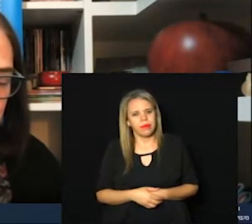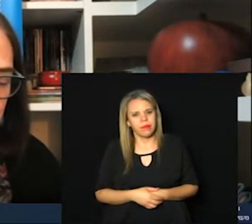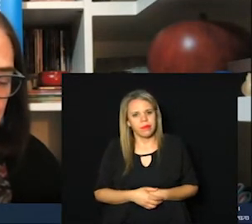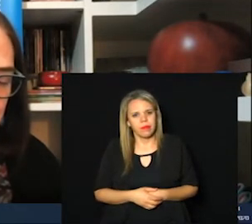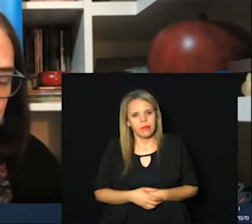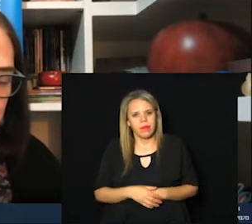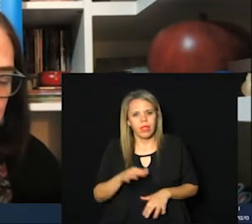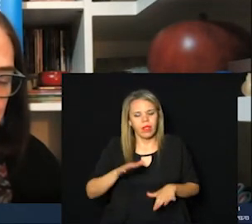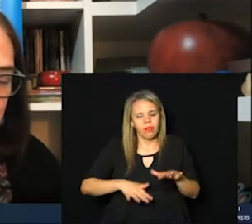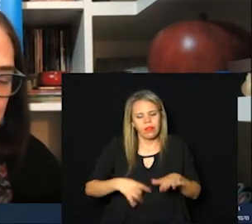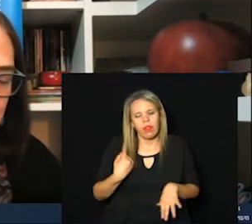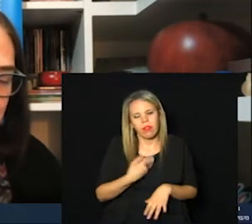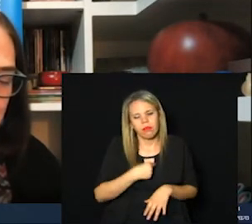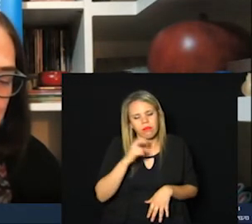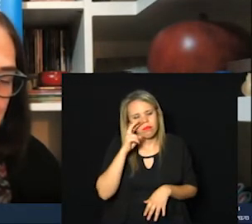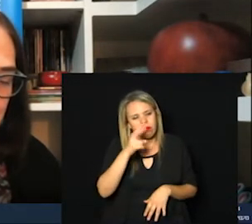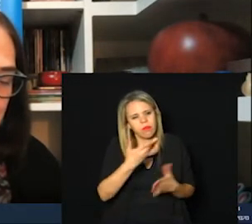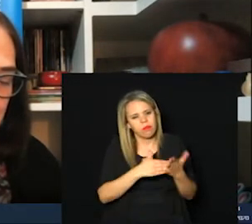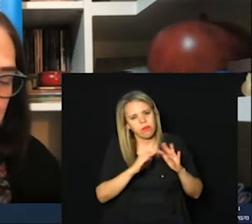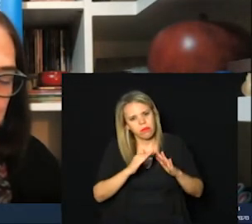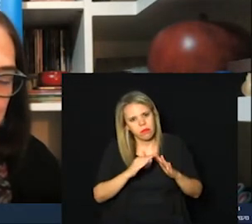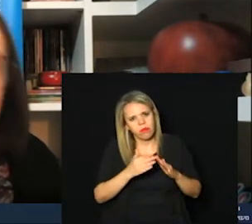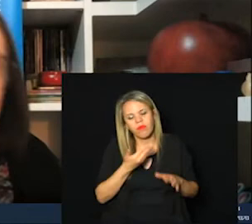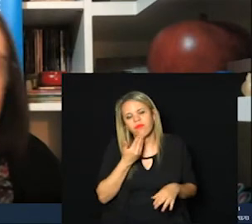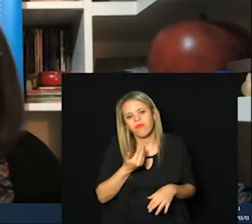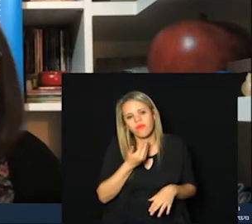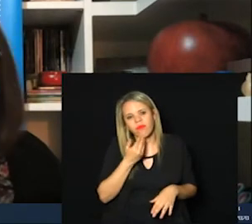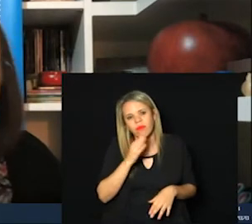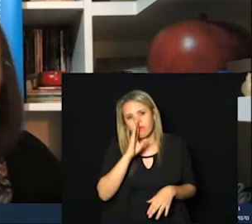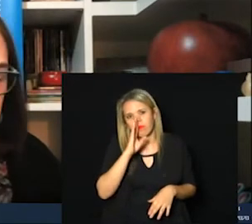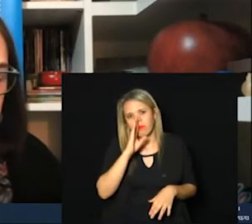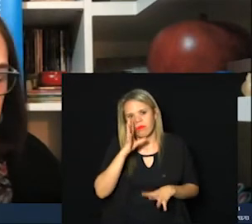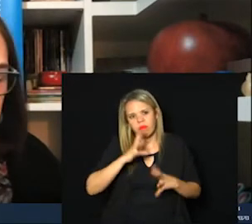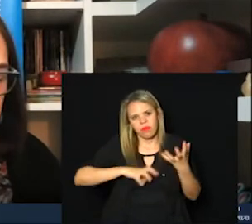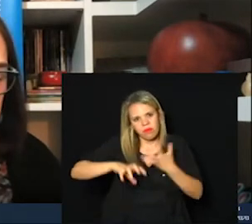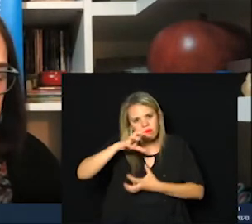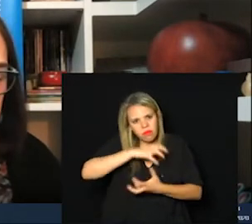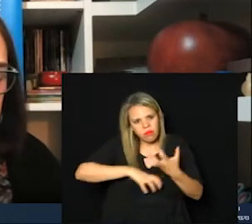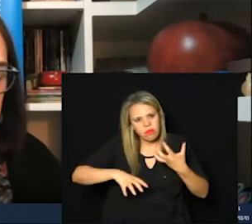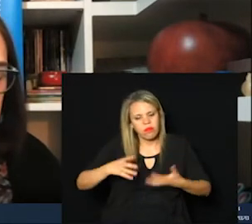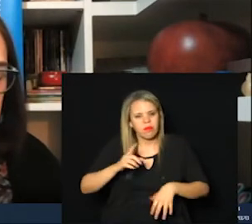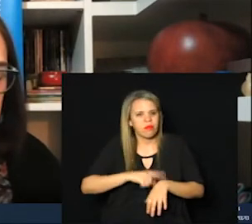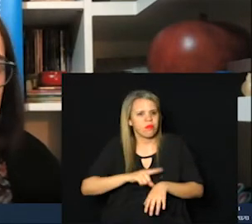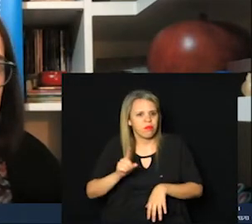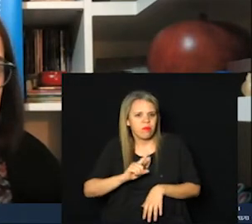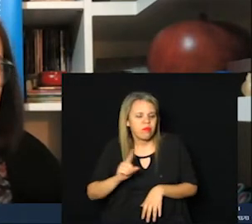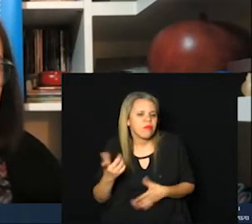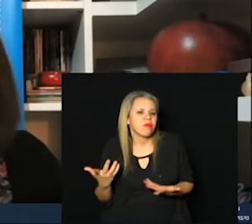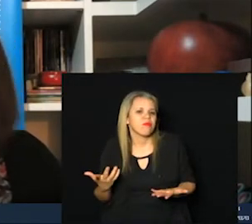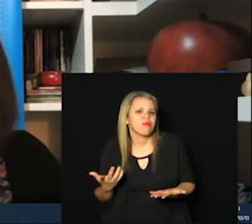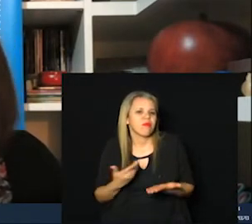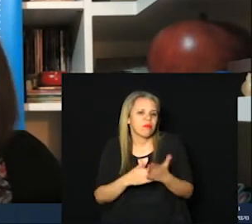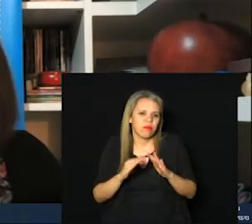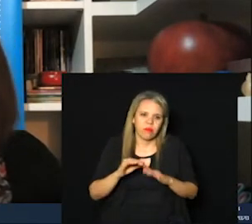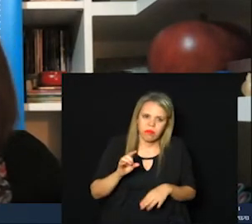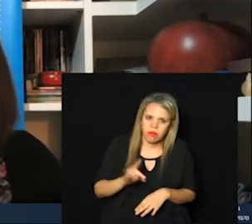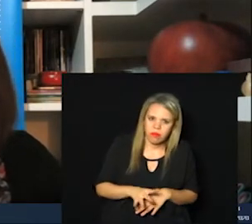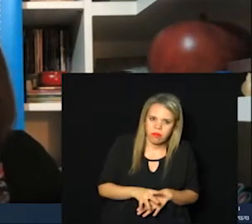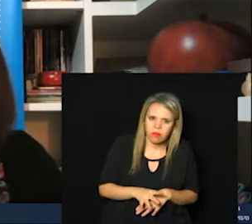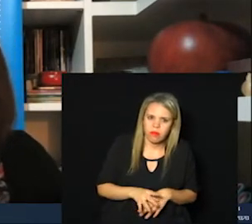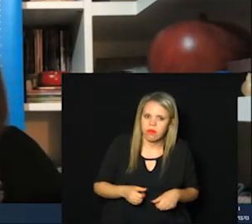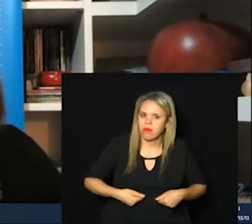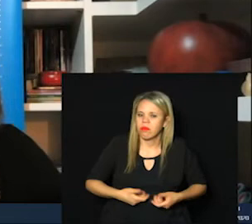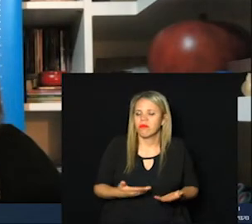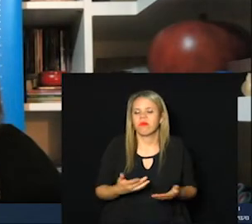Quantas vezes eu vejo que na escola é mais fácil silenciar o conflito em vez de gastar tempo, e não só na escola, não é? E não gastar